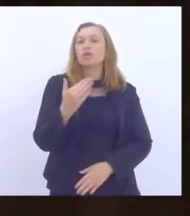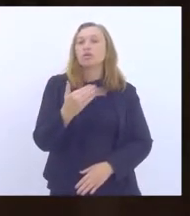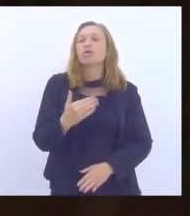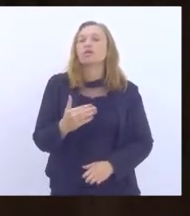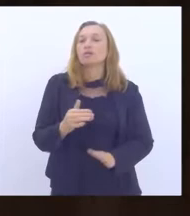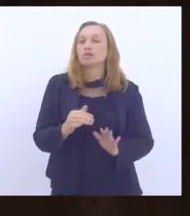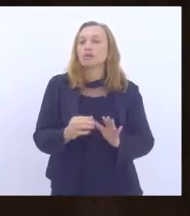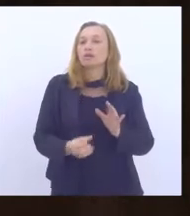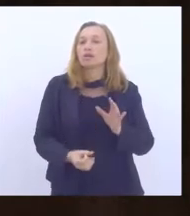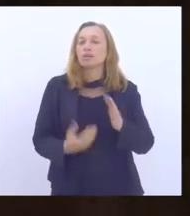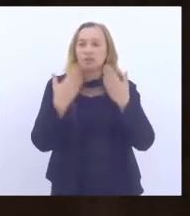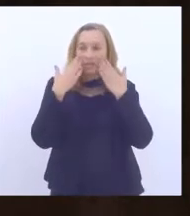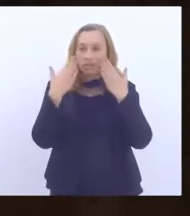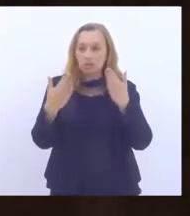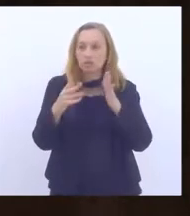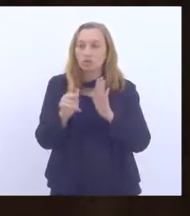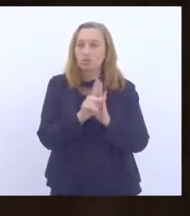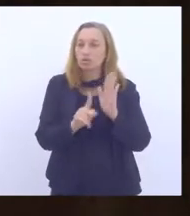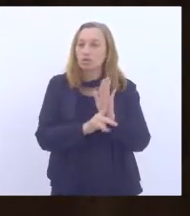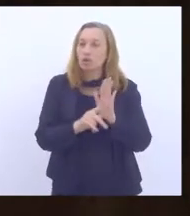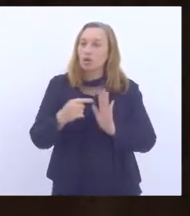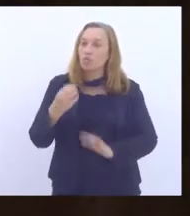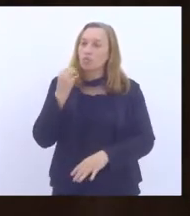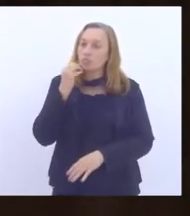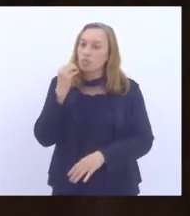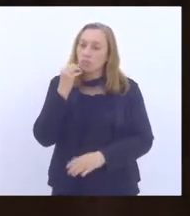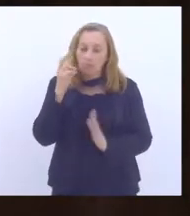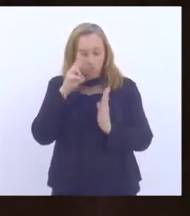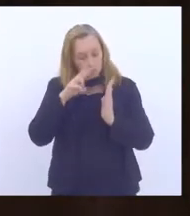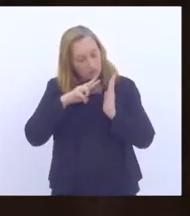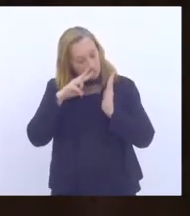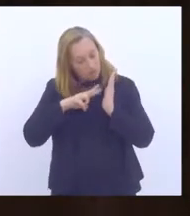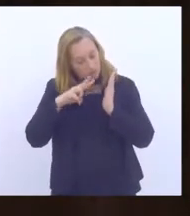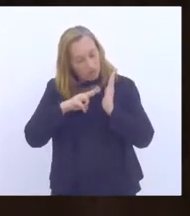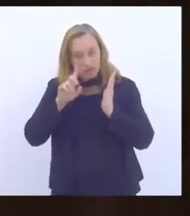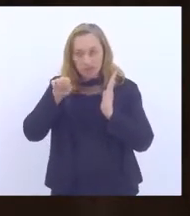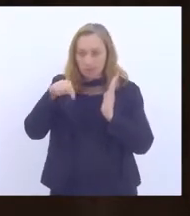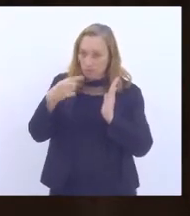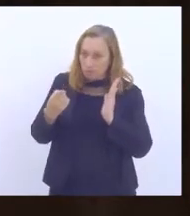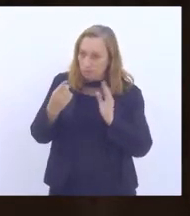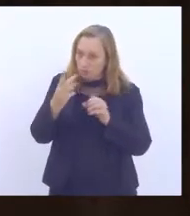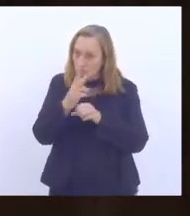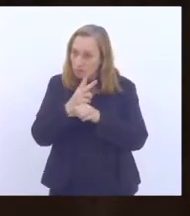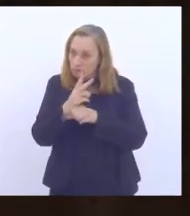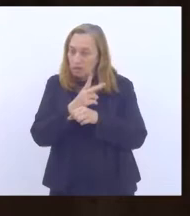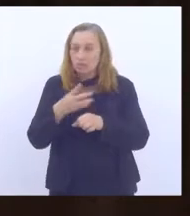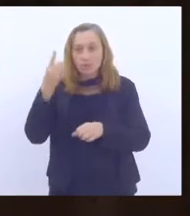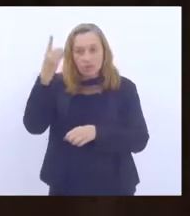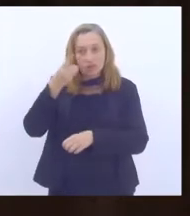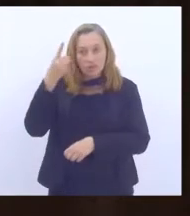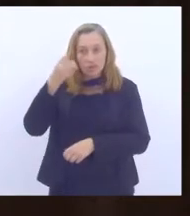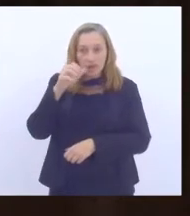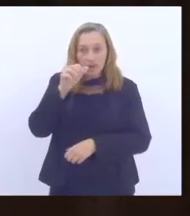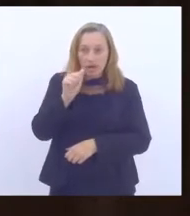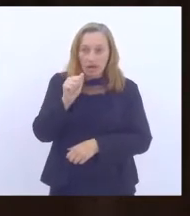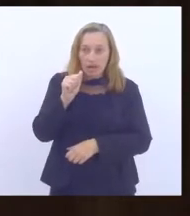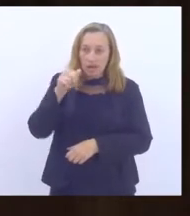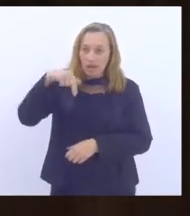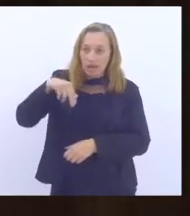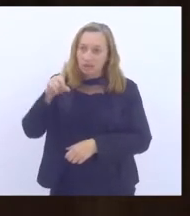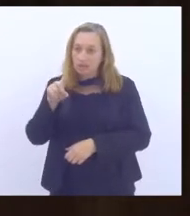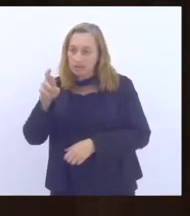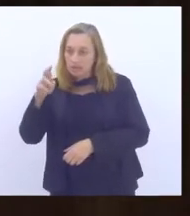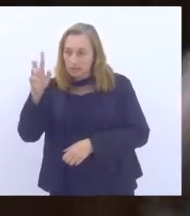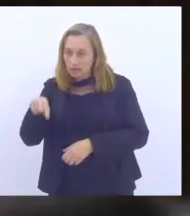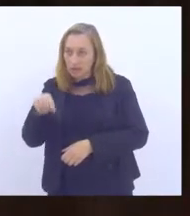projeto eu tive oportunidade de Lilo e depois fui procurado pelo Deputado André Corrêa